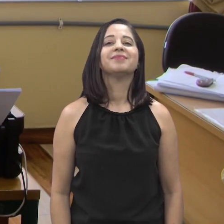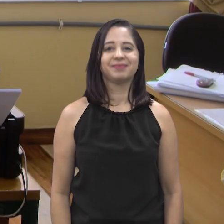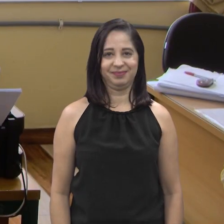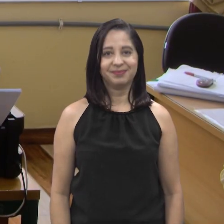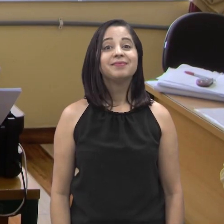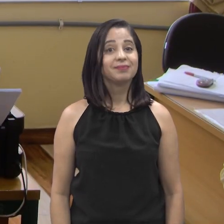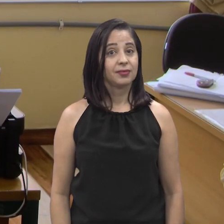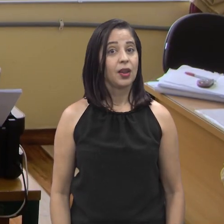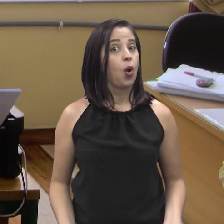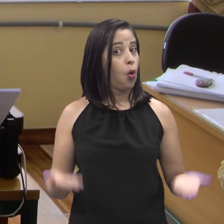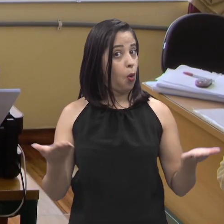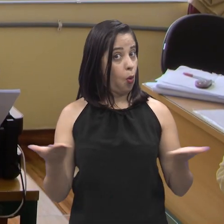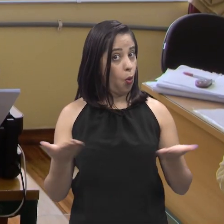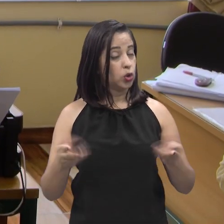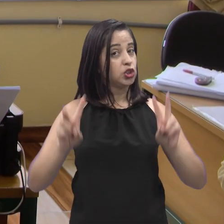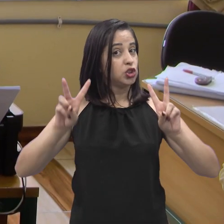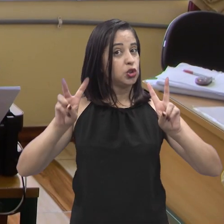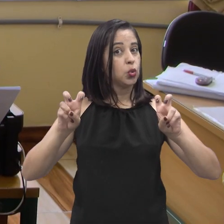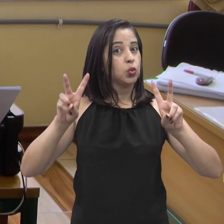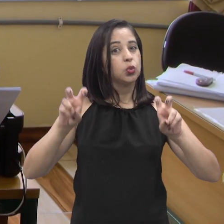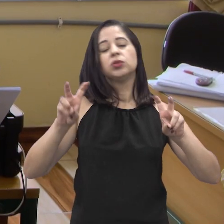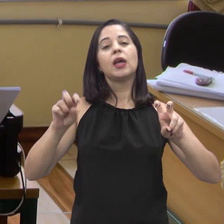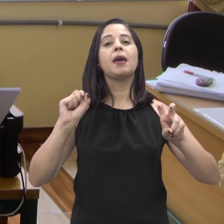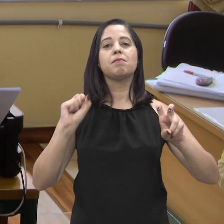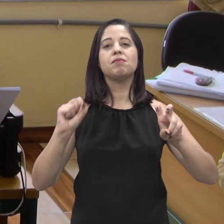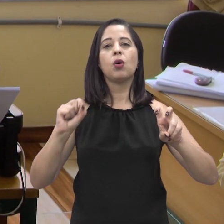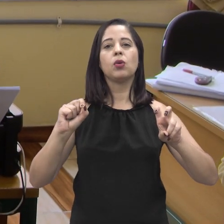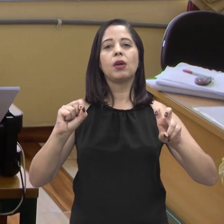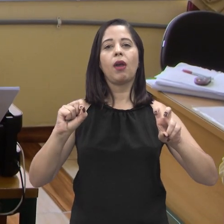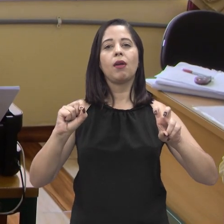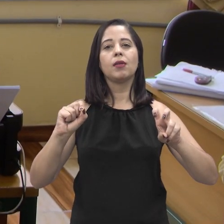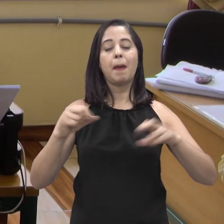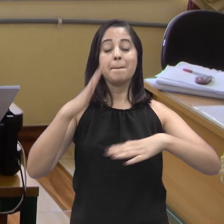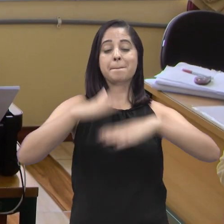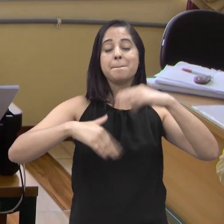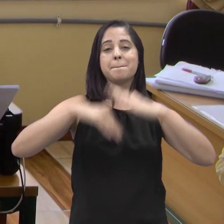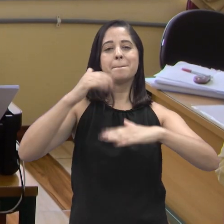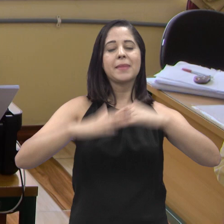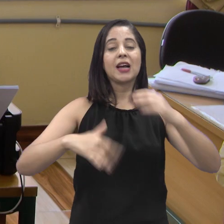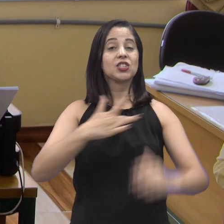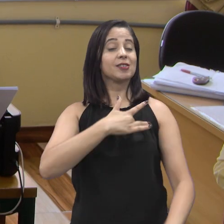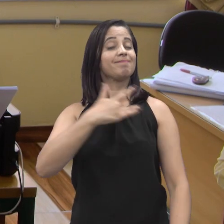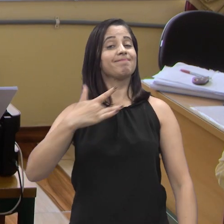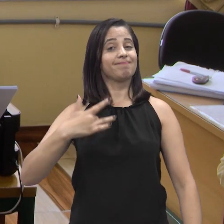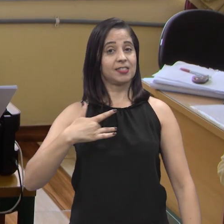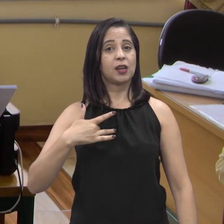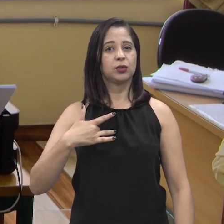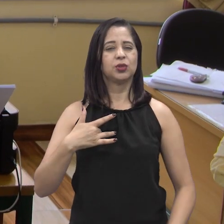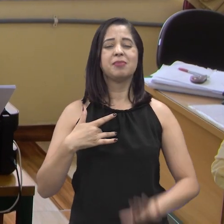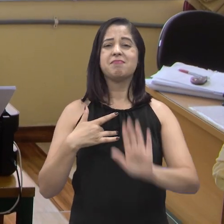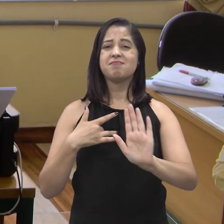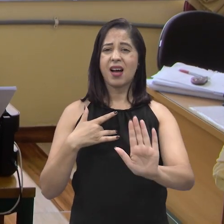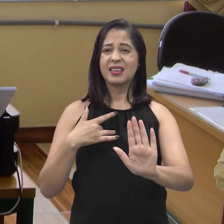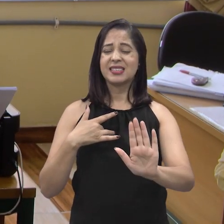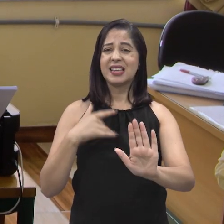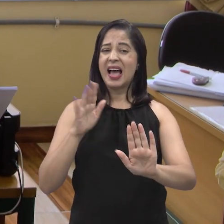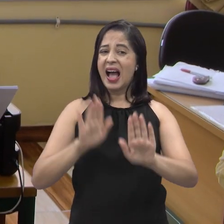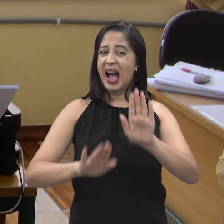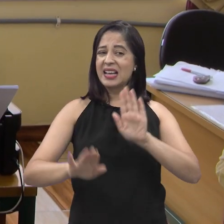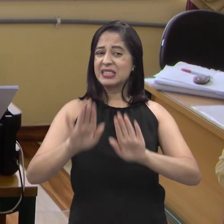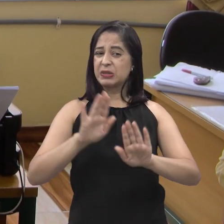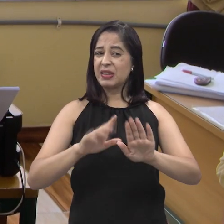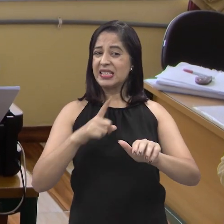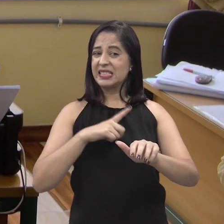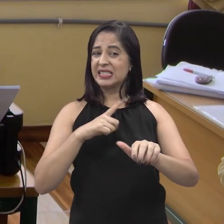Hoje no programa a gente está abordando as práticas saudáveis, mas tem uma questão que muitas vezes passa